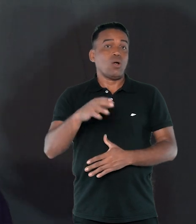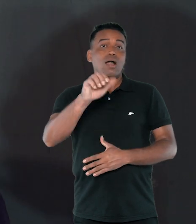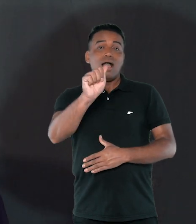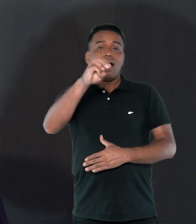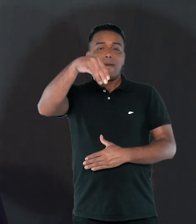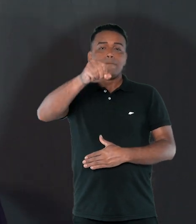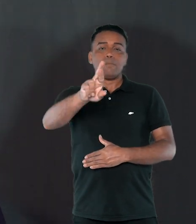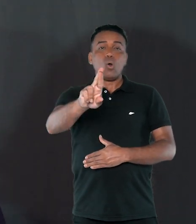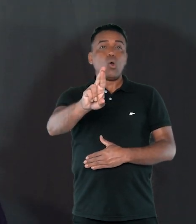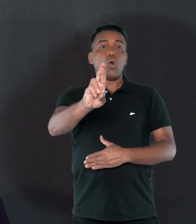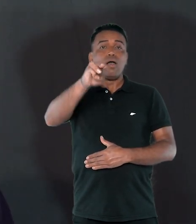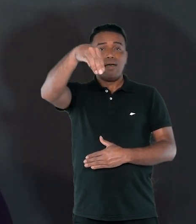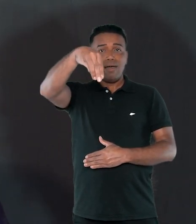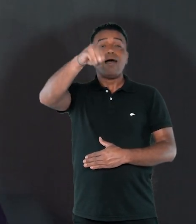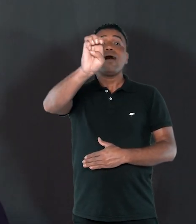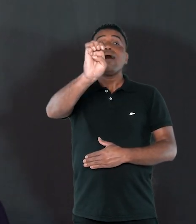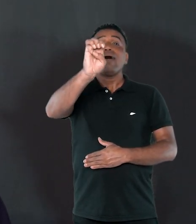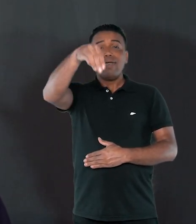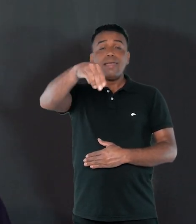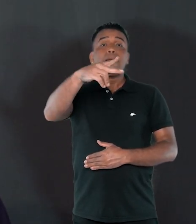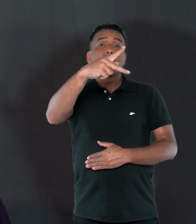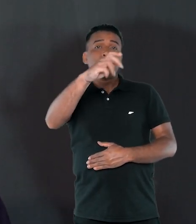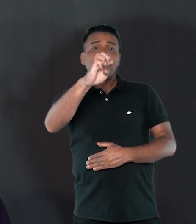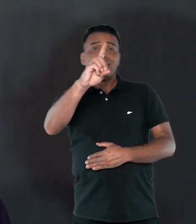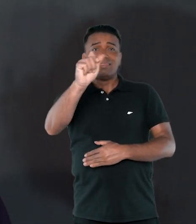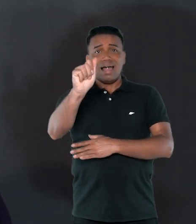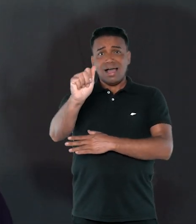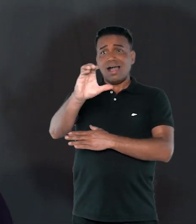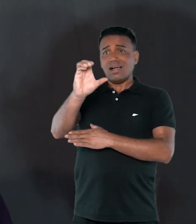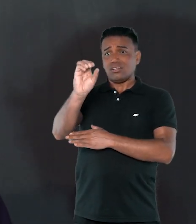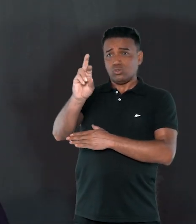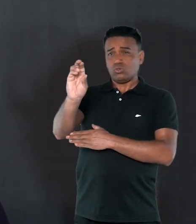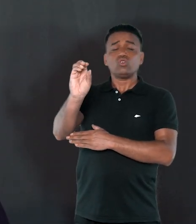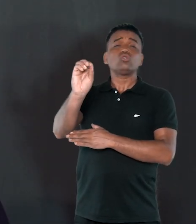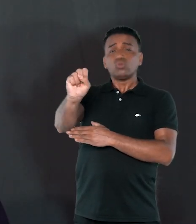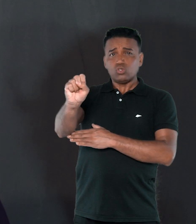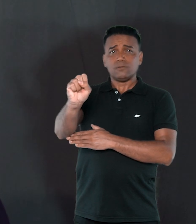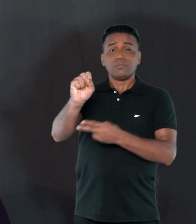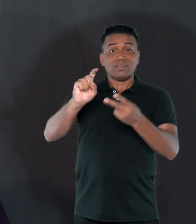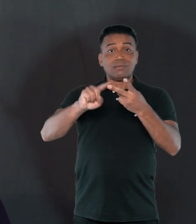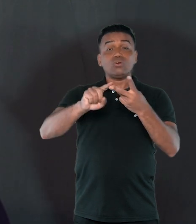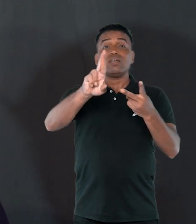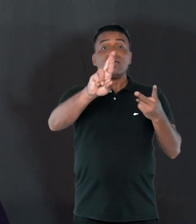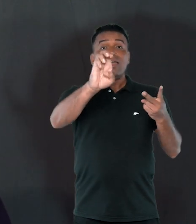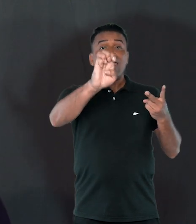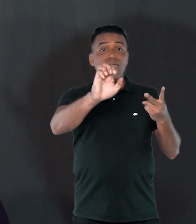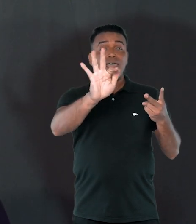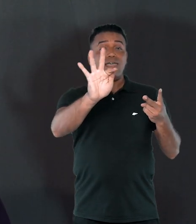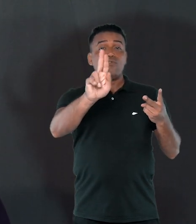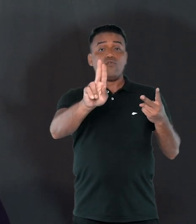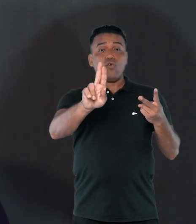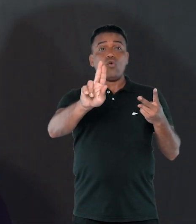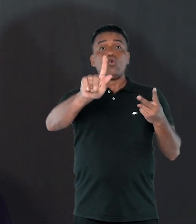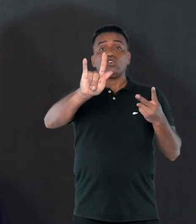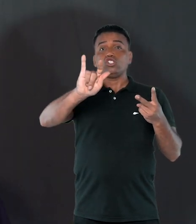Pedaços, eu empolguei, e aí veio o Refúgio, né? Com esse propósito de serem livros terapêuticos, né?